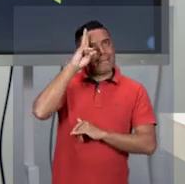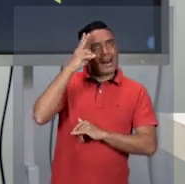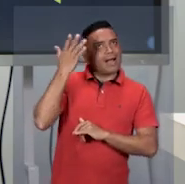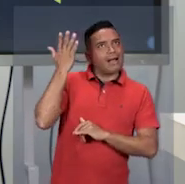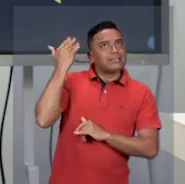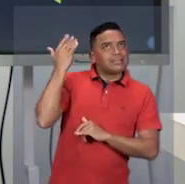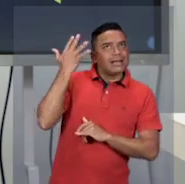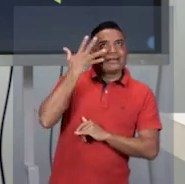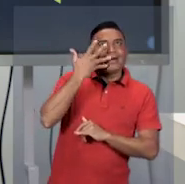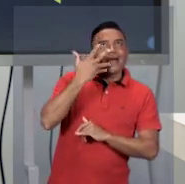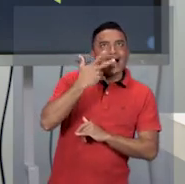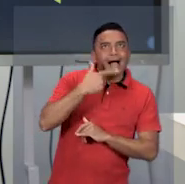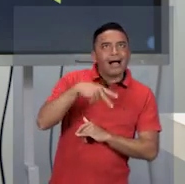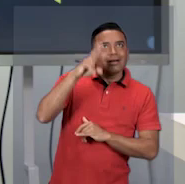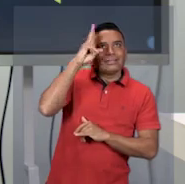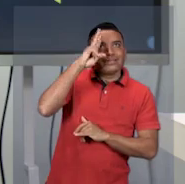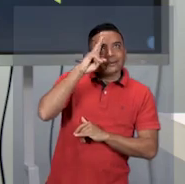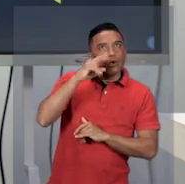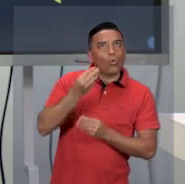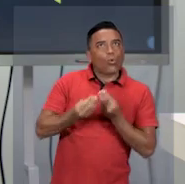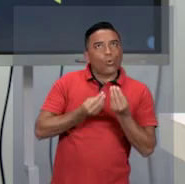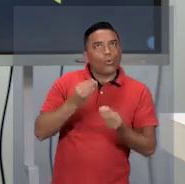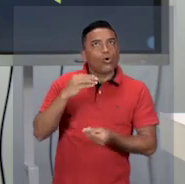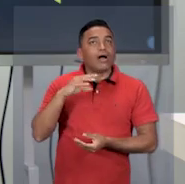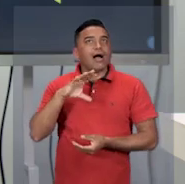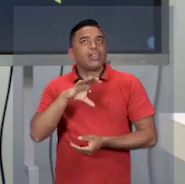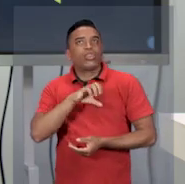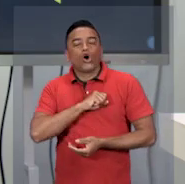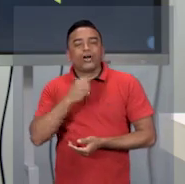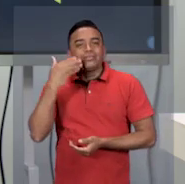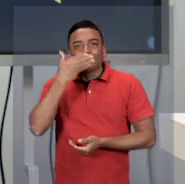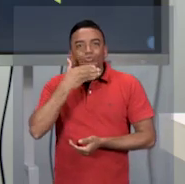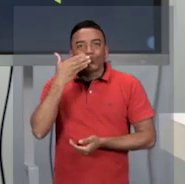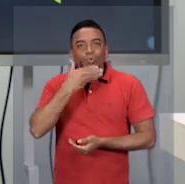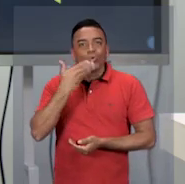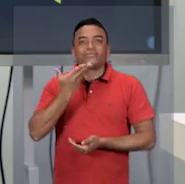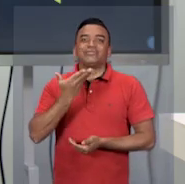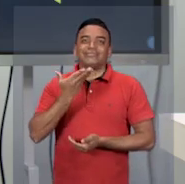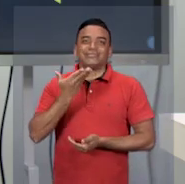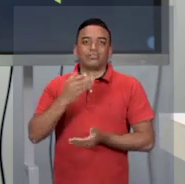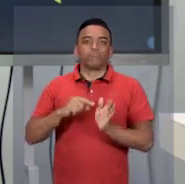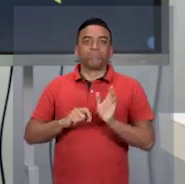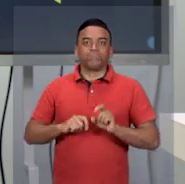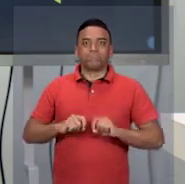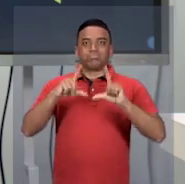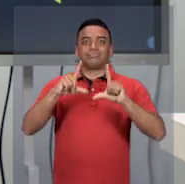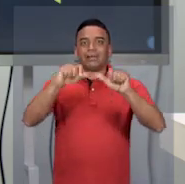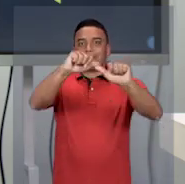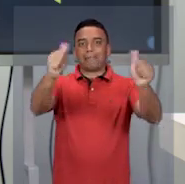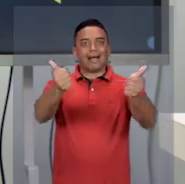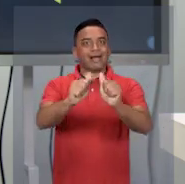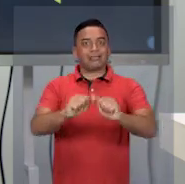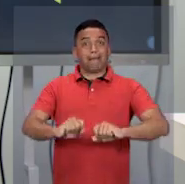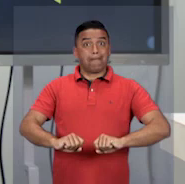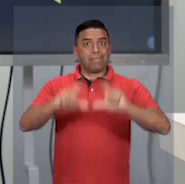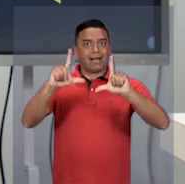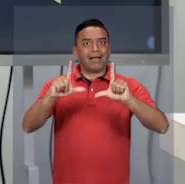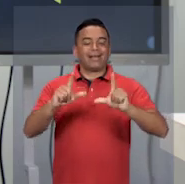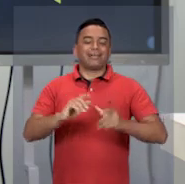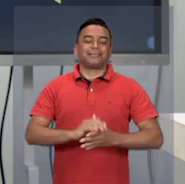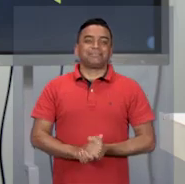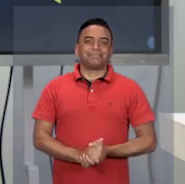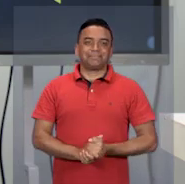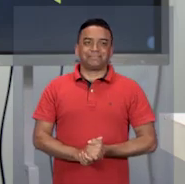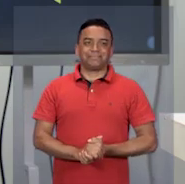sentimental sobre criança, sobre como criança gosta de doce, e deixa isso muito bem destacado na imagem. Lembrando,